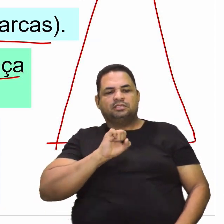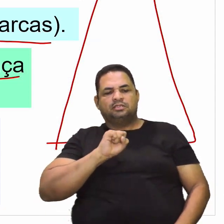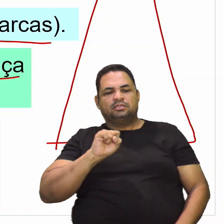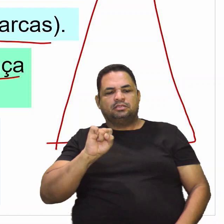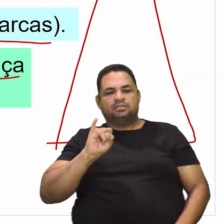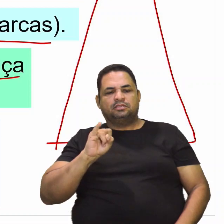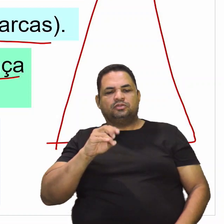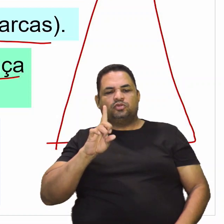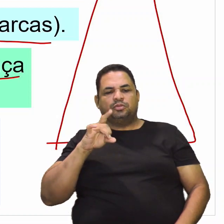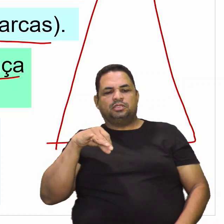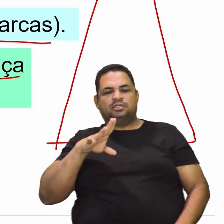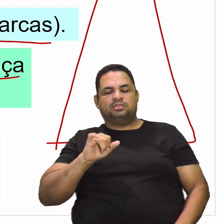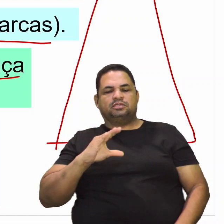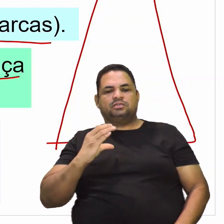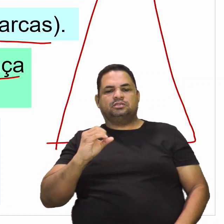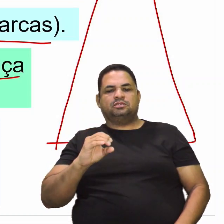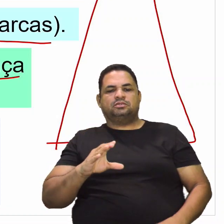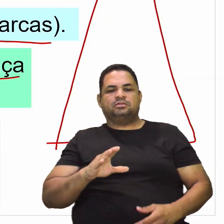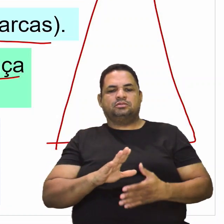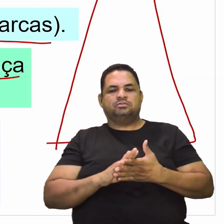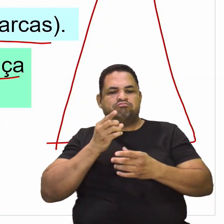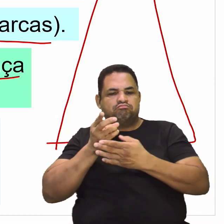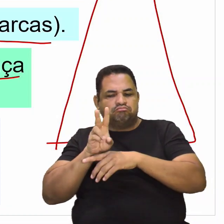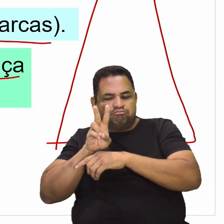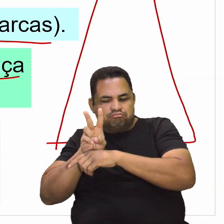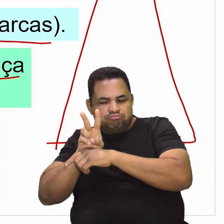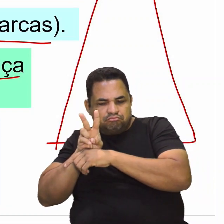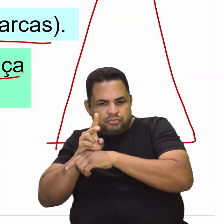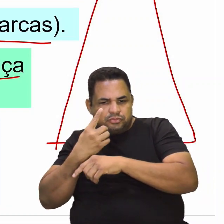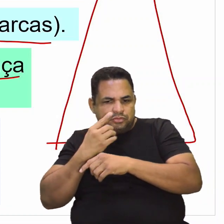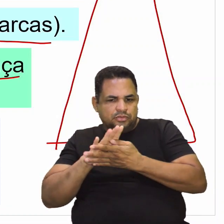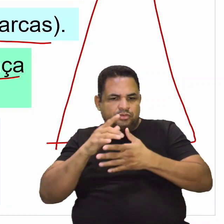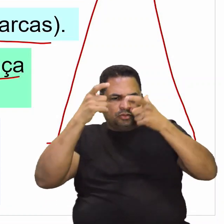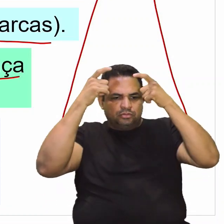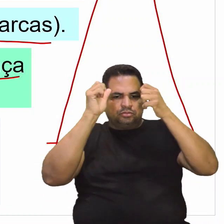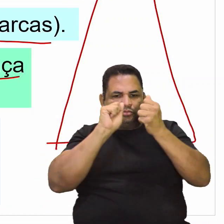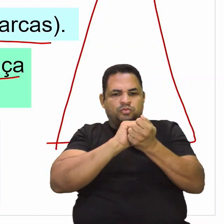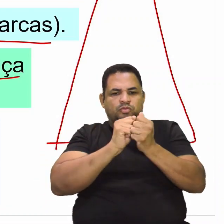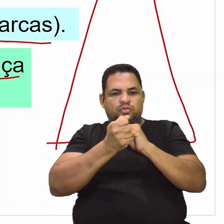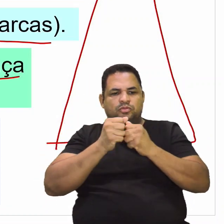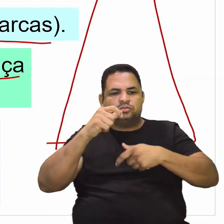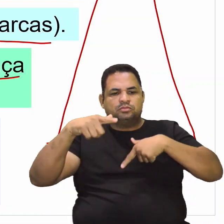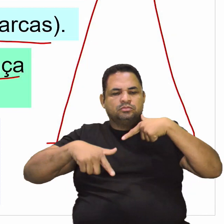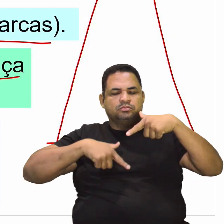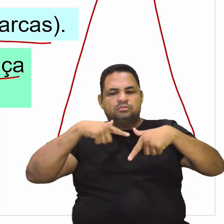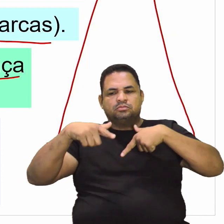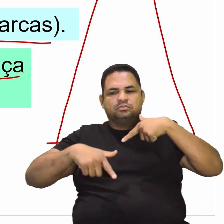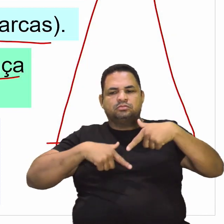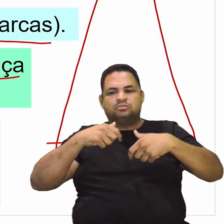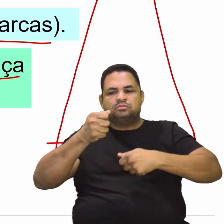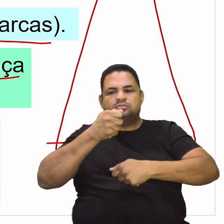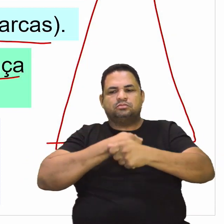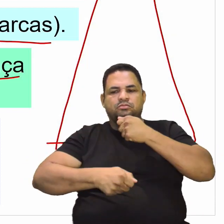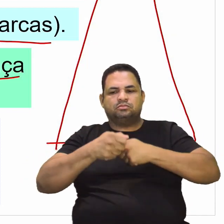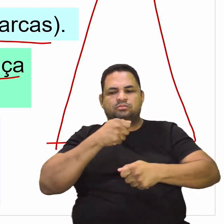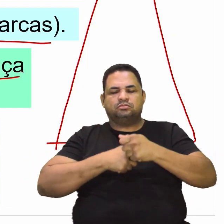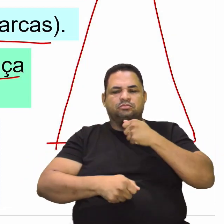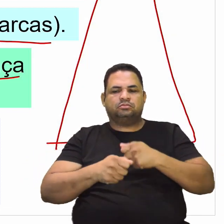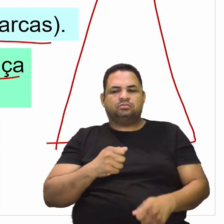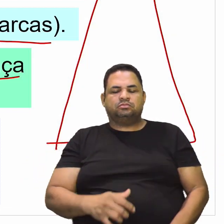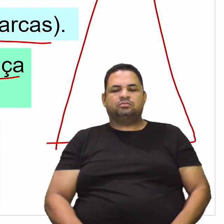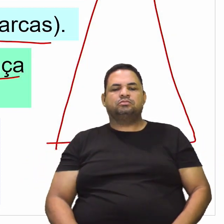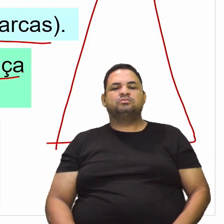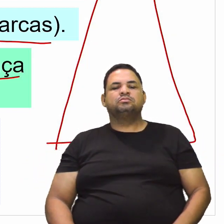Missi Dominici, que eram os inspetores do rei, que controlavam o quê? As atividades